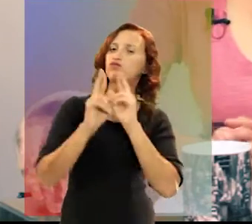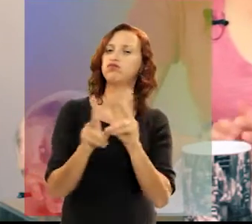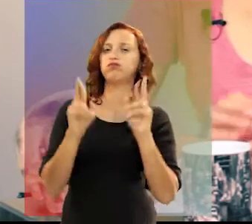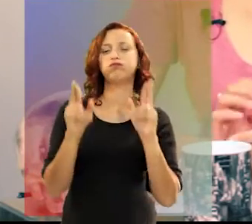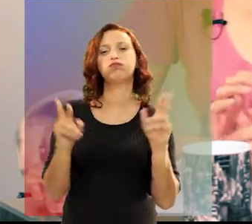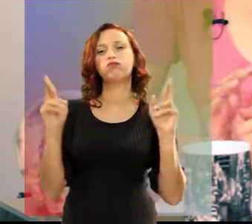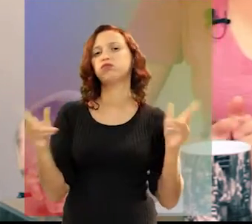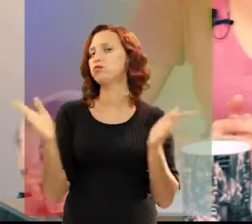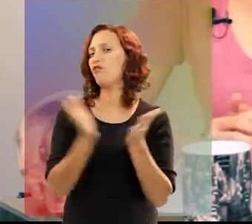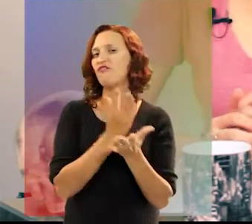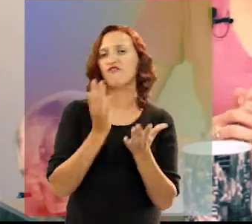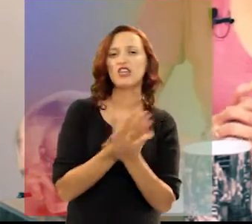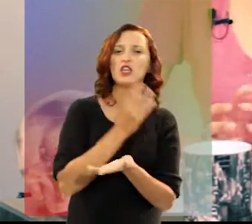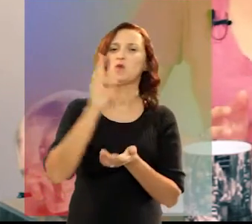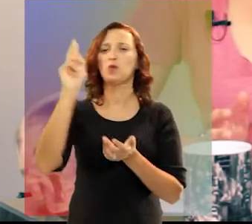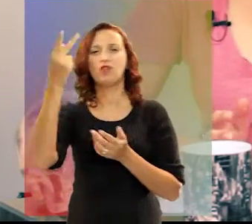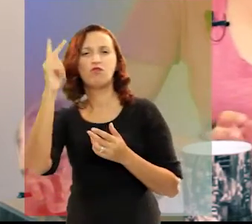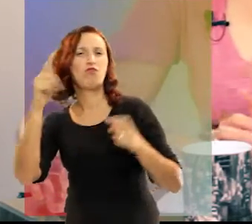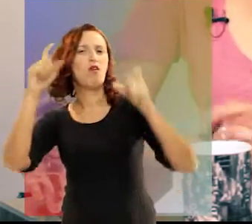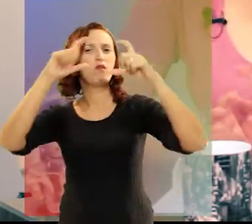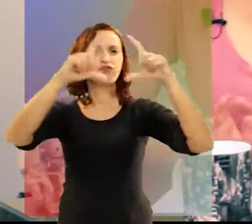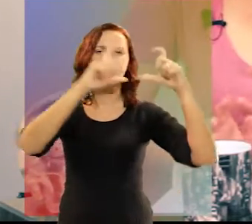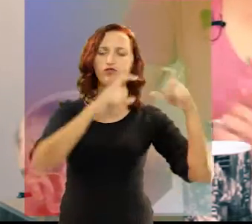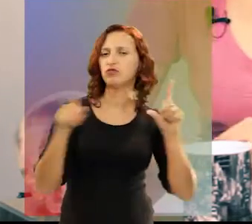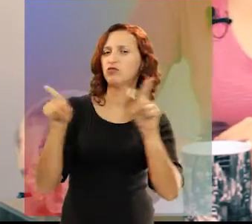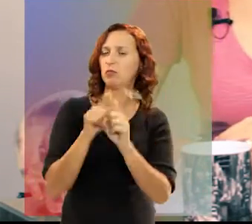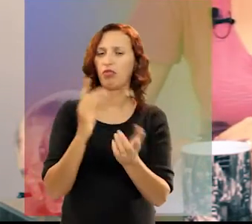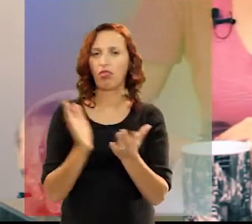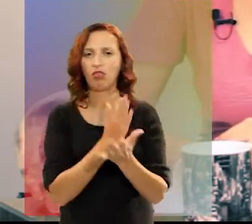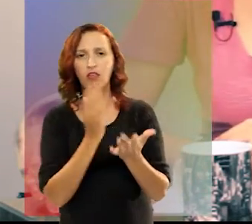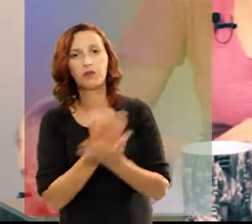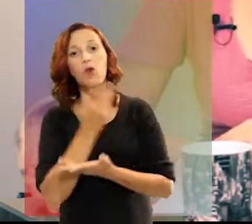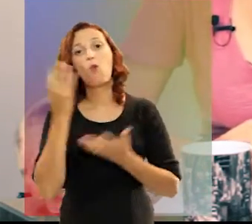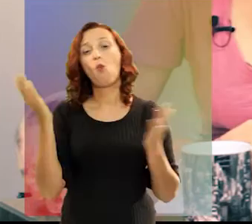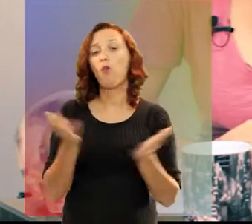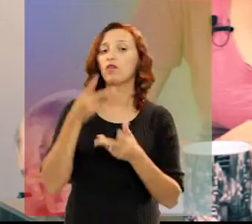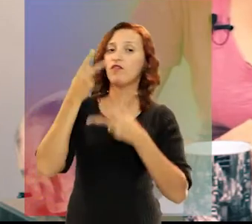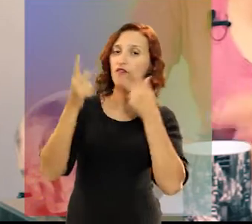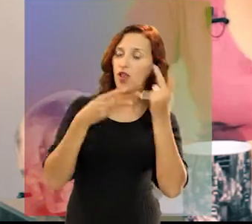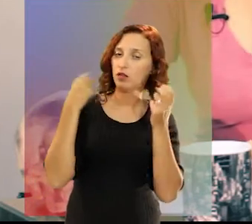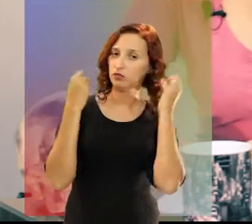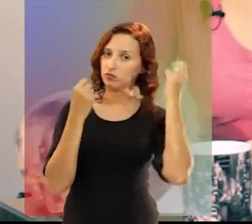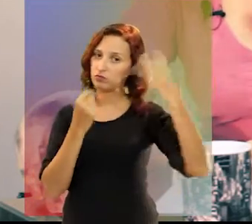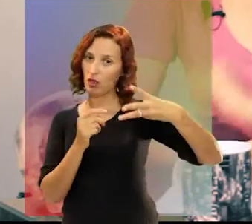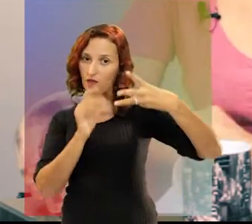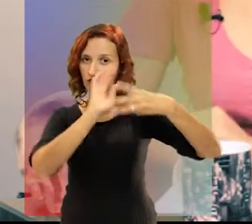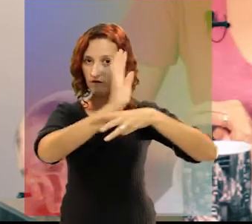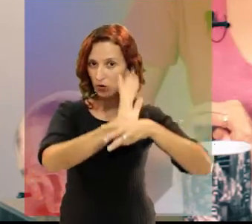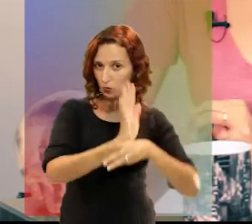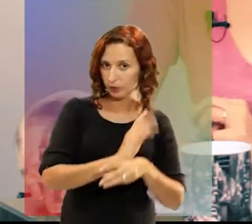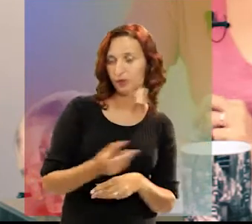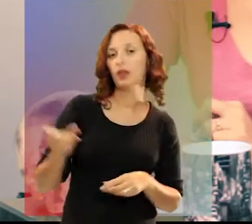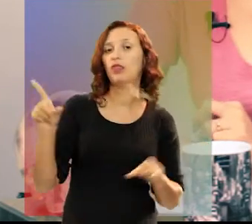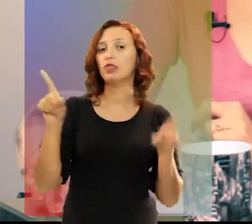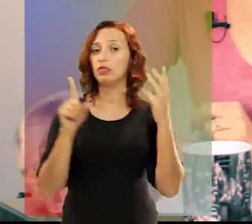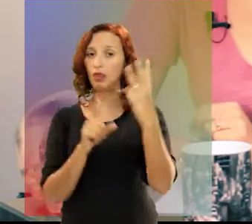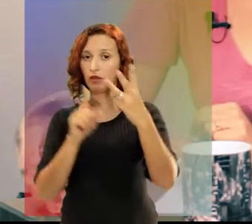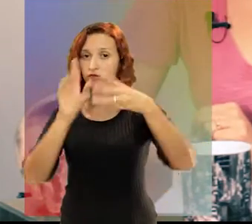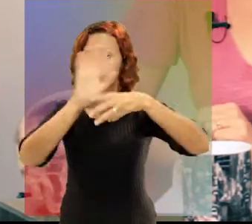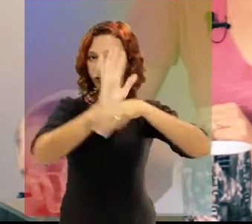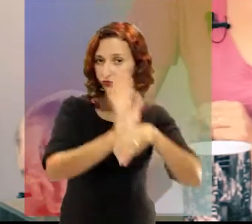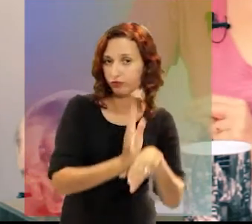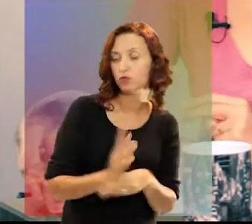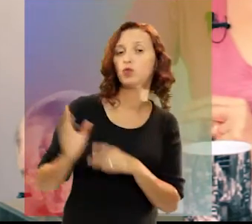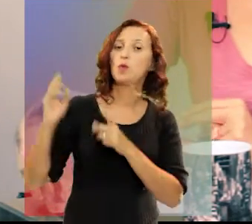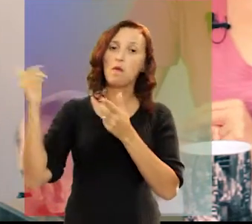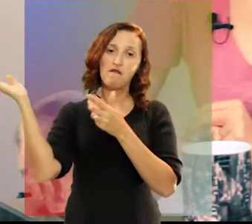diversos livros, filmes, HQs, etc. E hoje a gente vai falar sobre 3 filmes. Na verdade, são 3 filmes